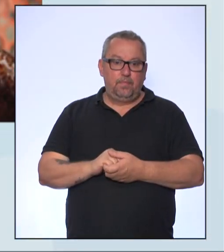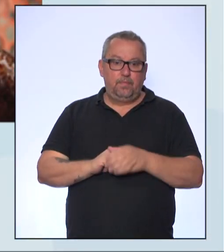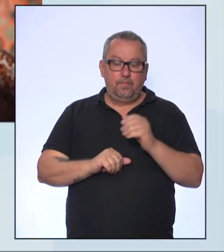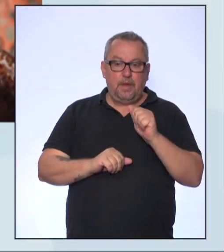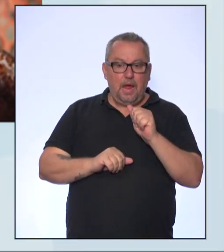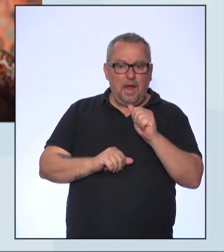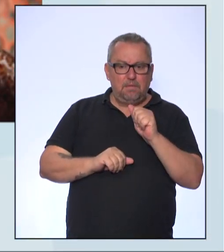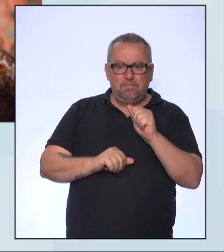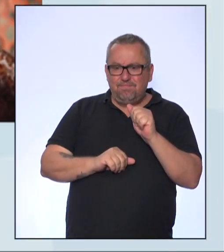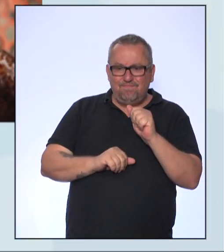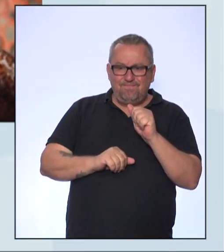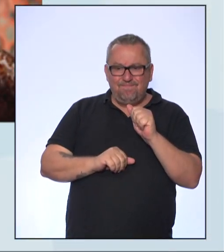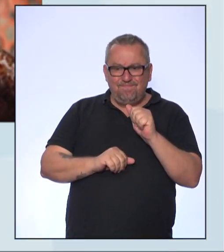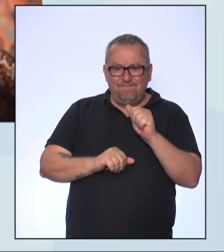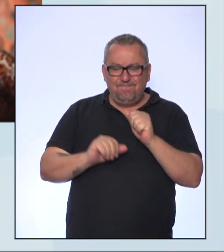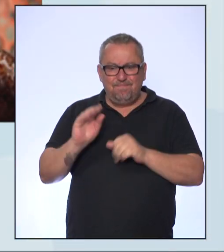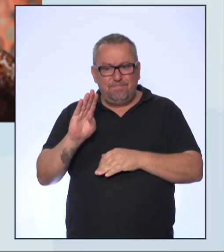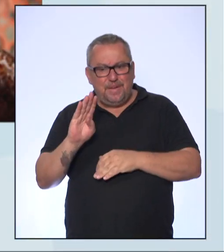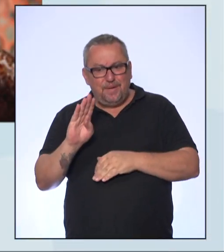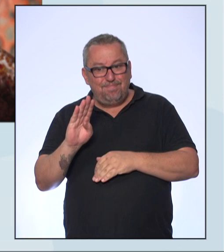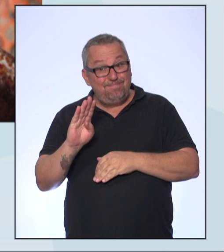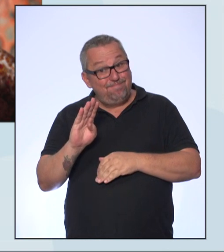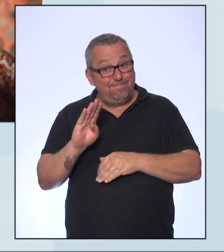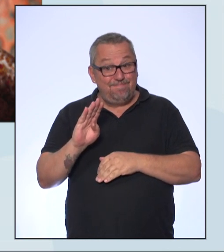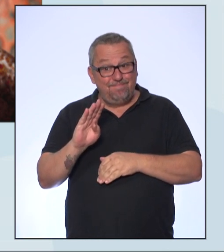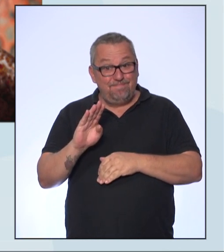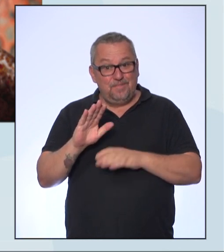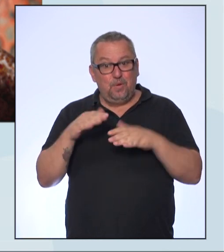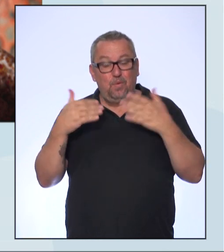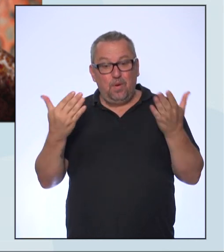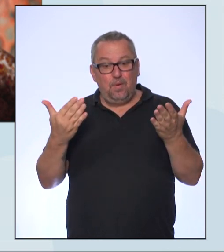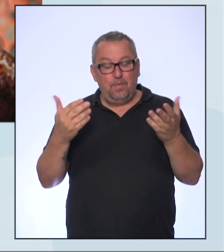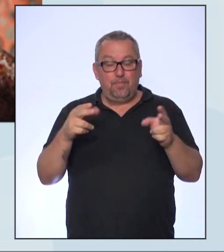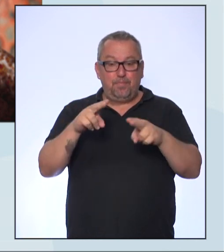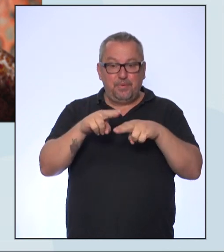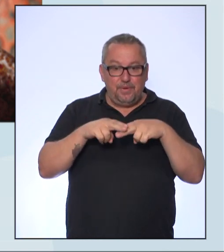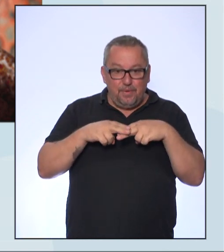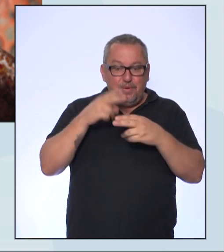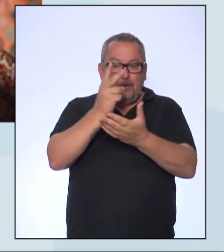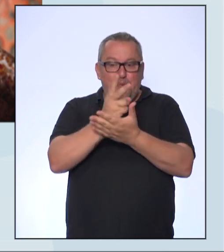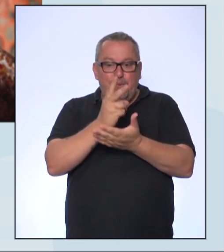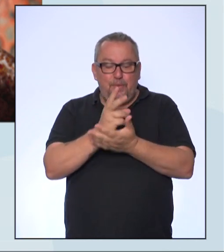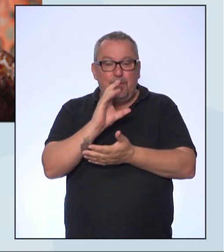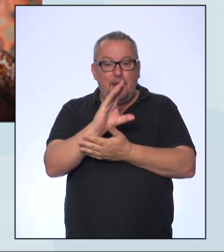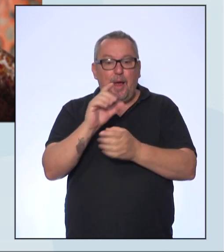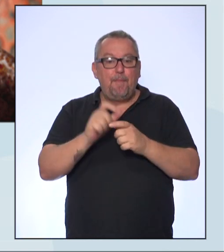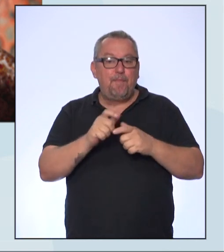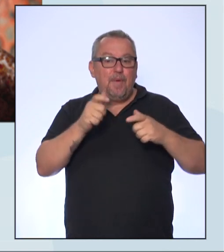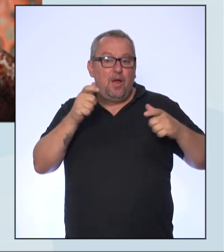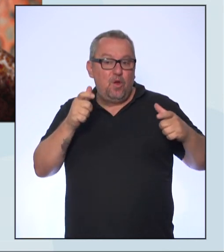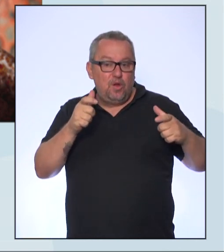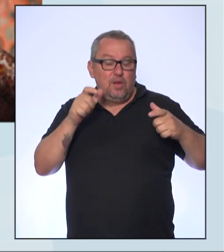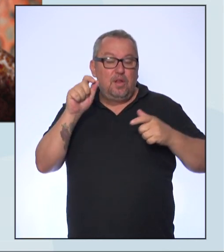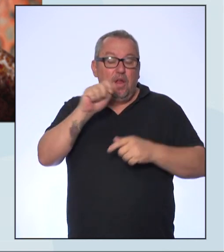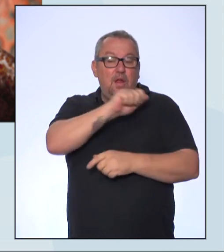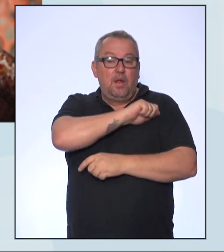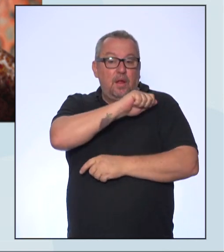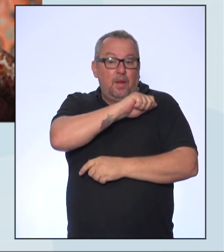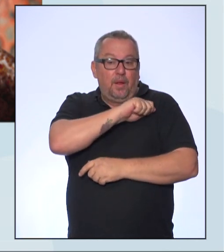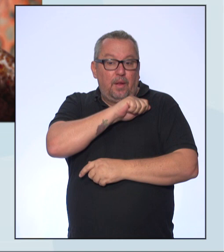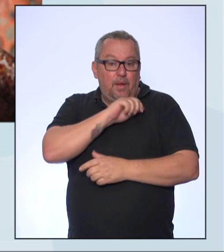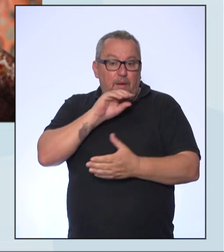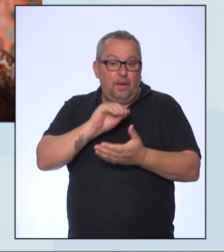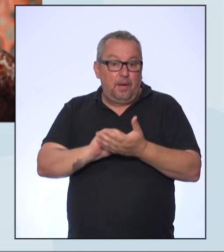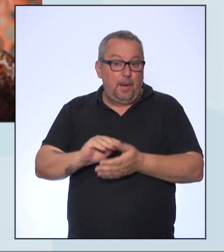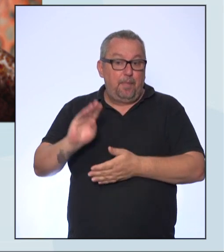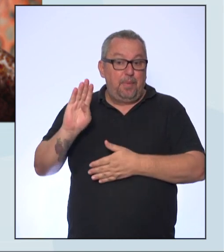na A, Beth, ou na B? Então, é como eu falei, por enquanto está continuando lá. A maioria dos alunos estão optando pela